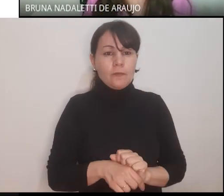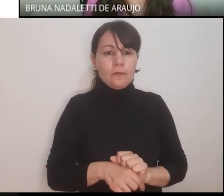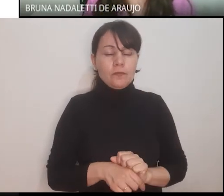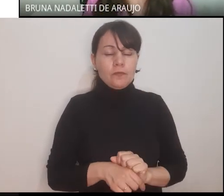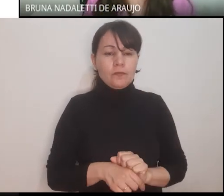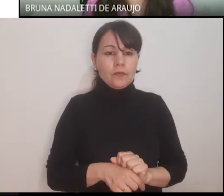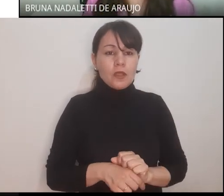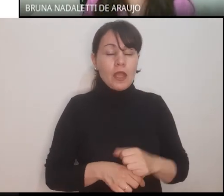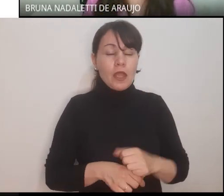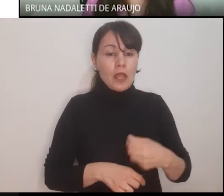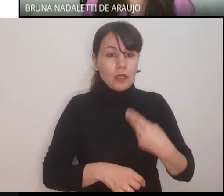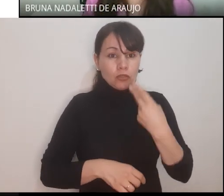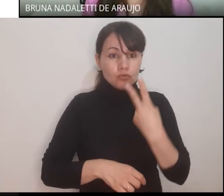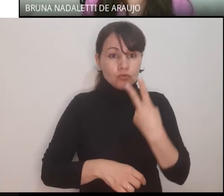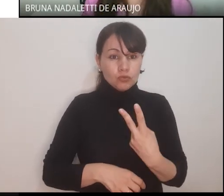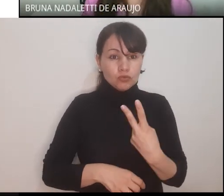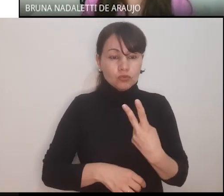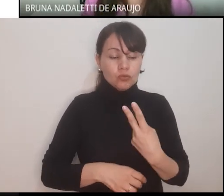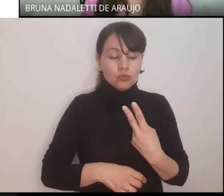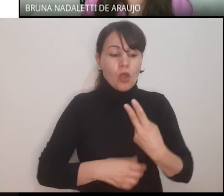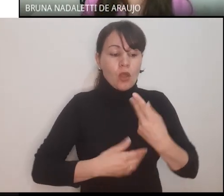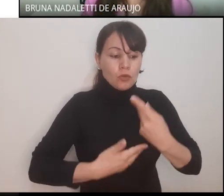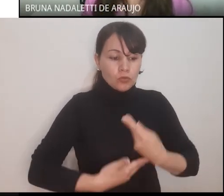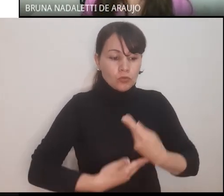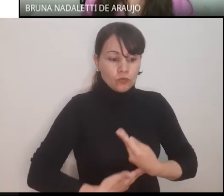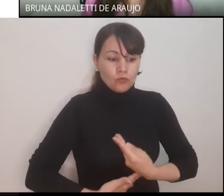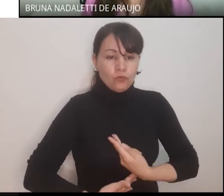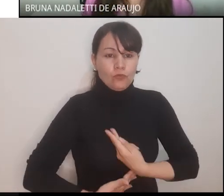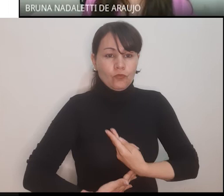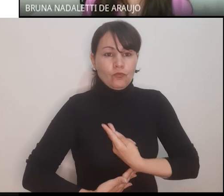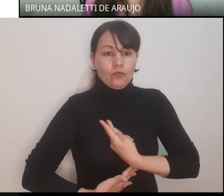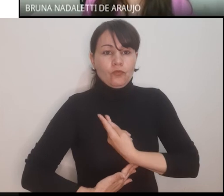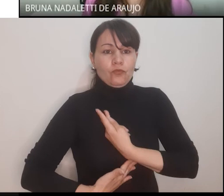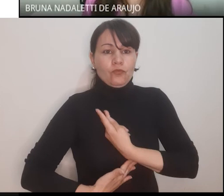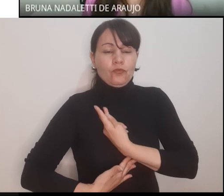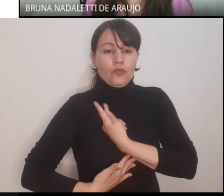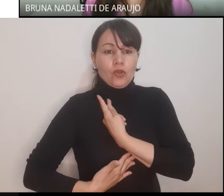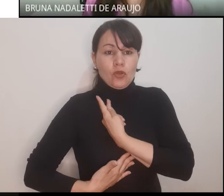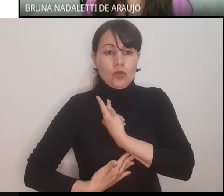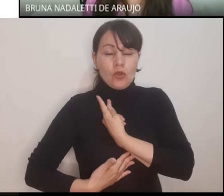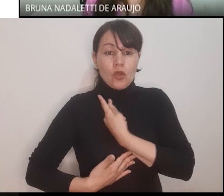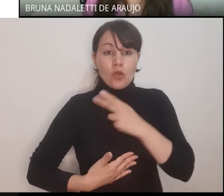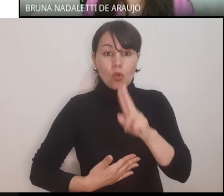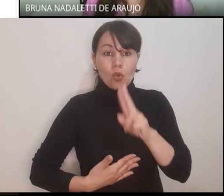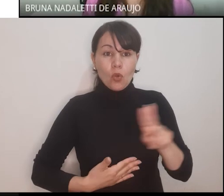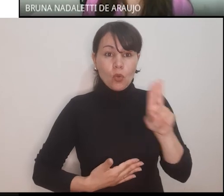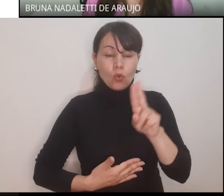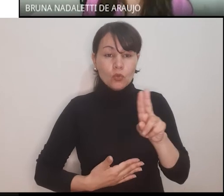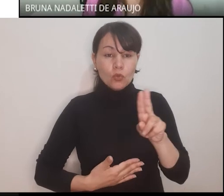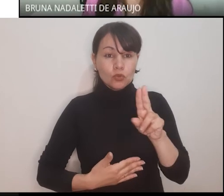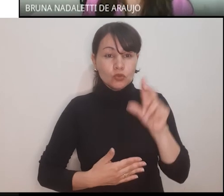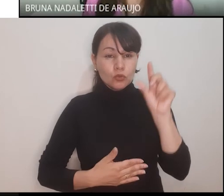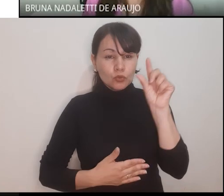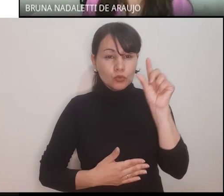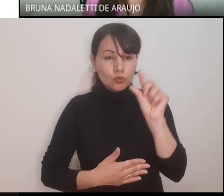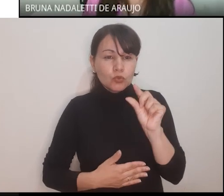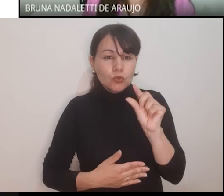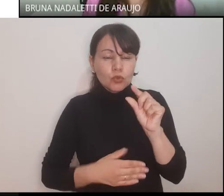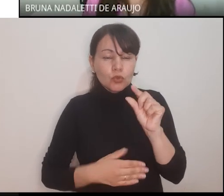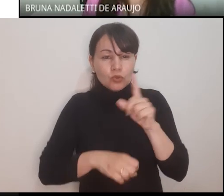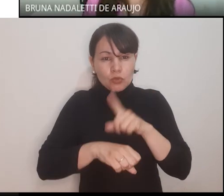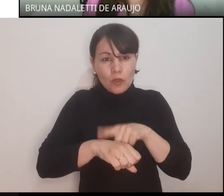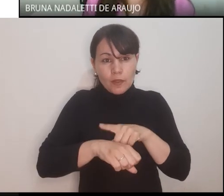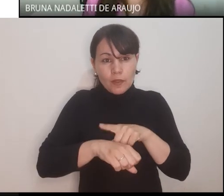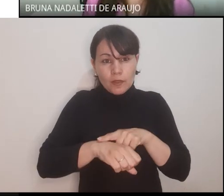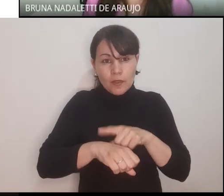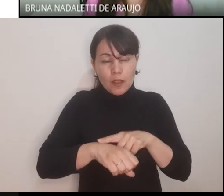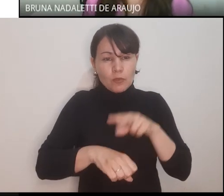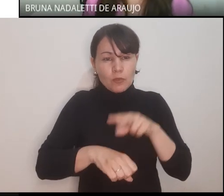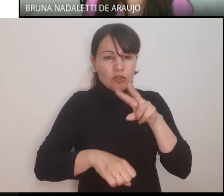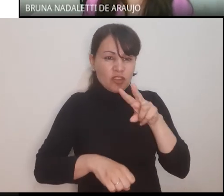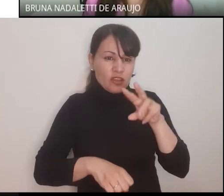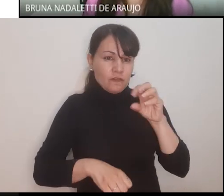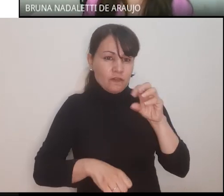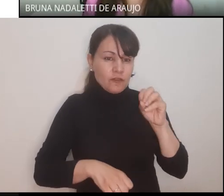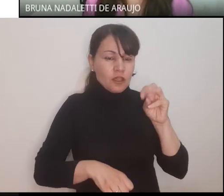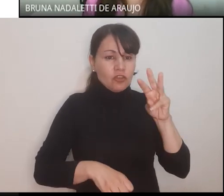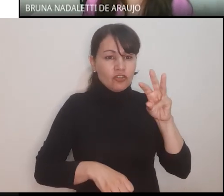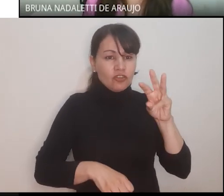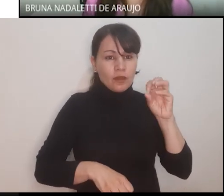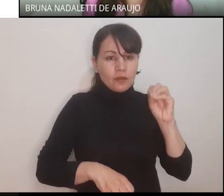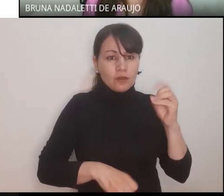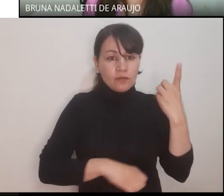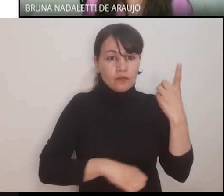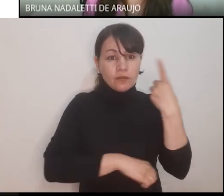duplo lumen, não tunelizado, com indicação de uso por curto período, em média de 20 a 30 dias